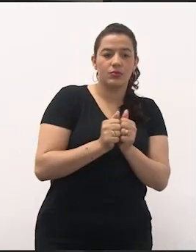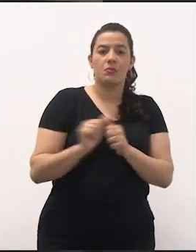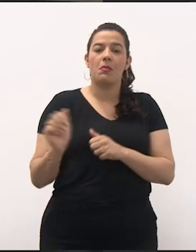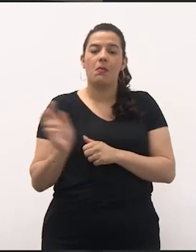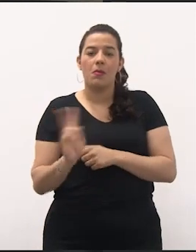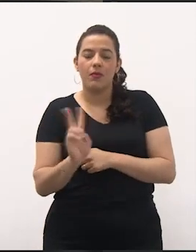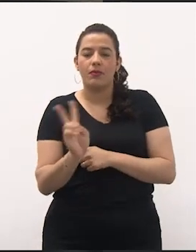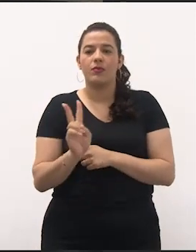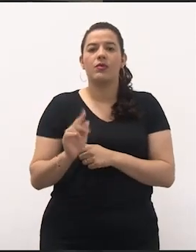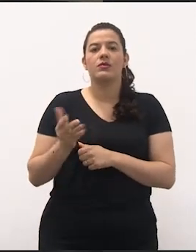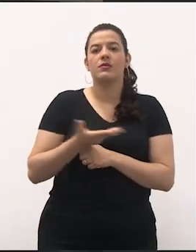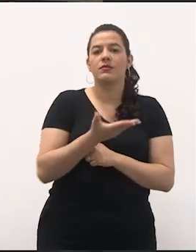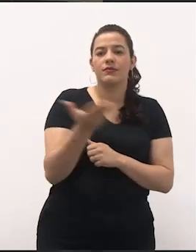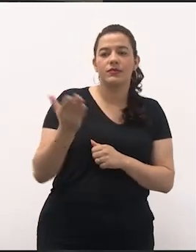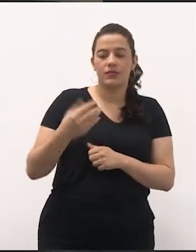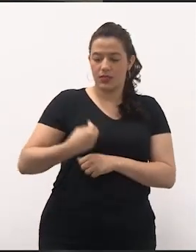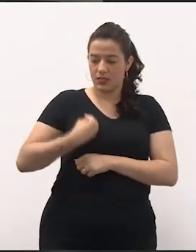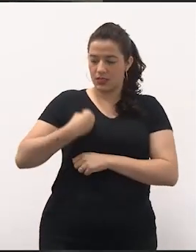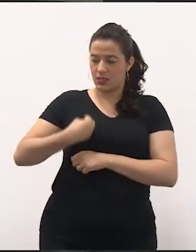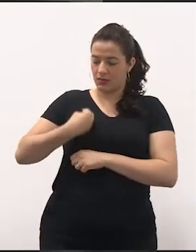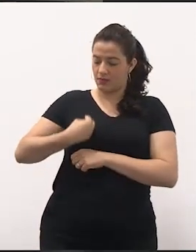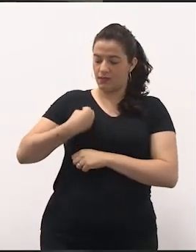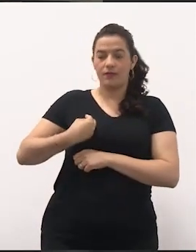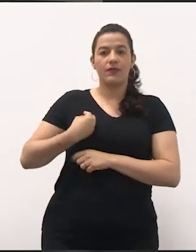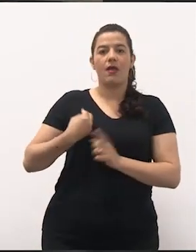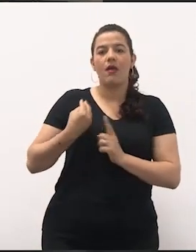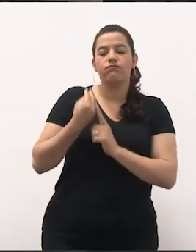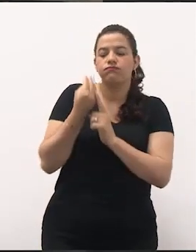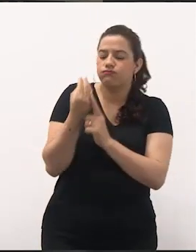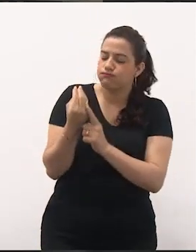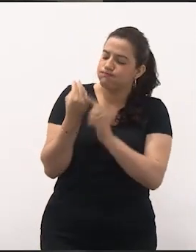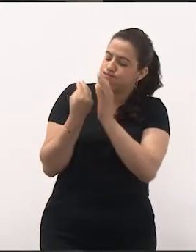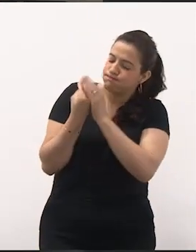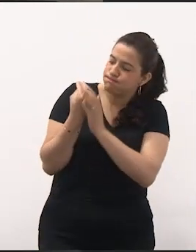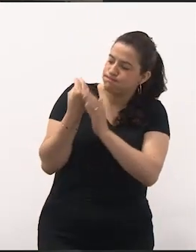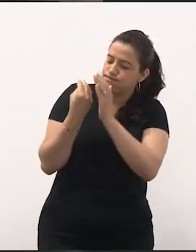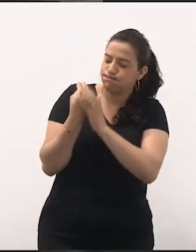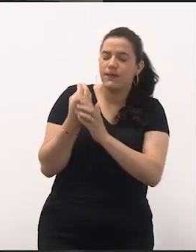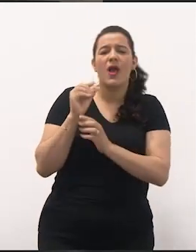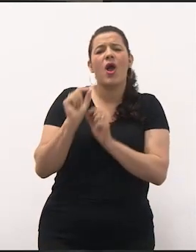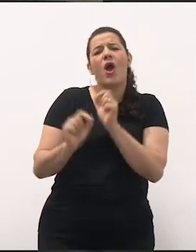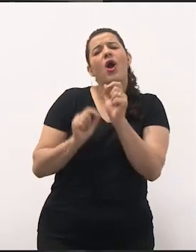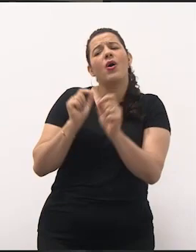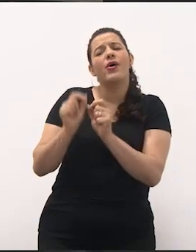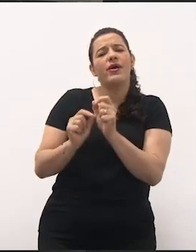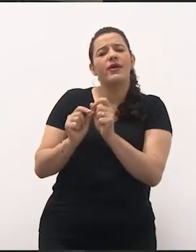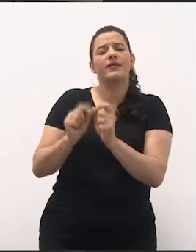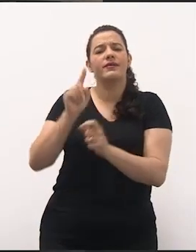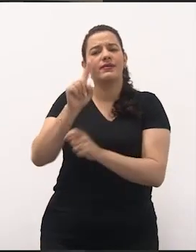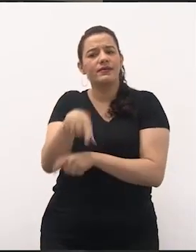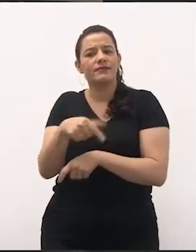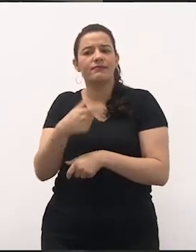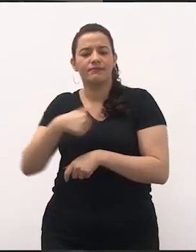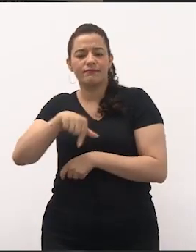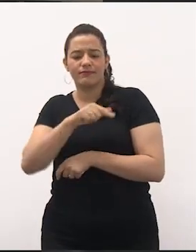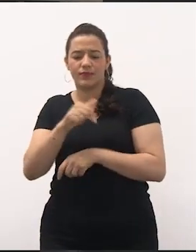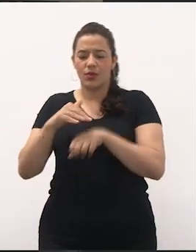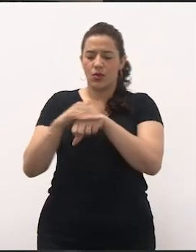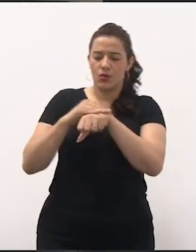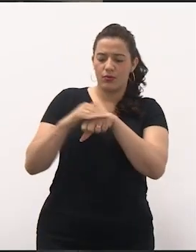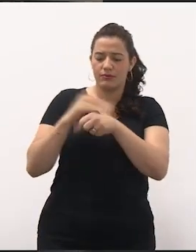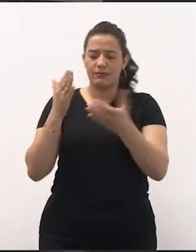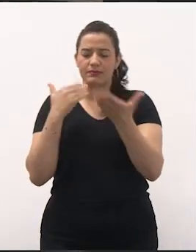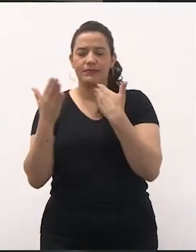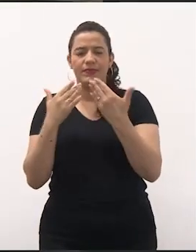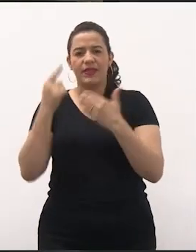valorizar a vida, já que a gente, nas primeiras discussões do Conviva, a gente teve a seguinte